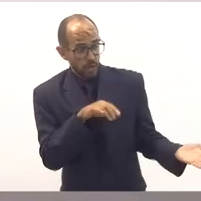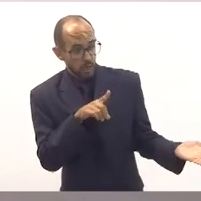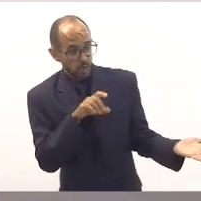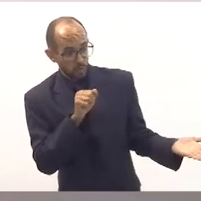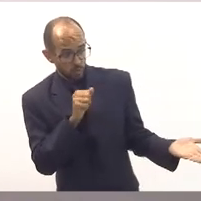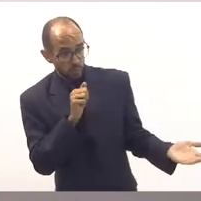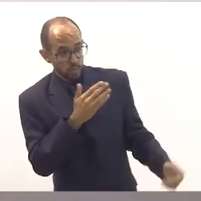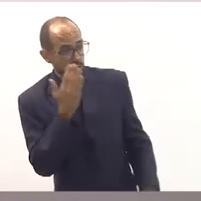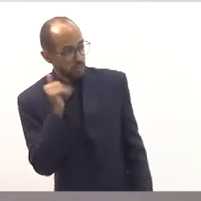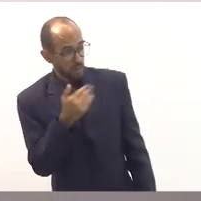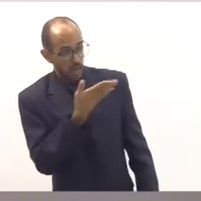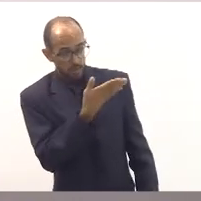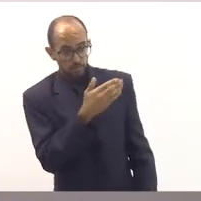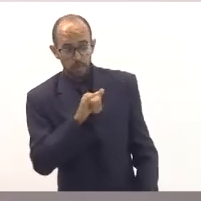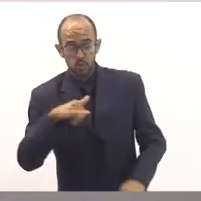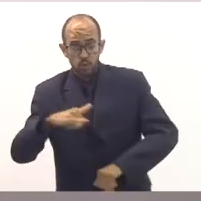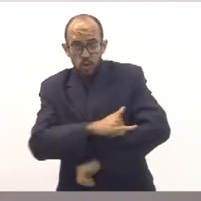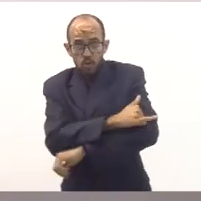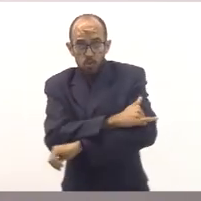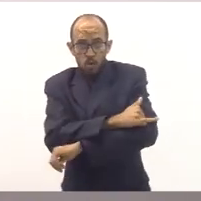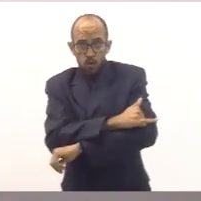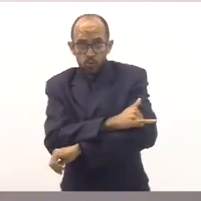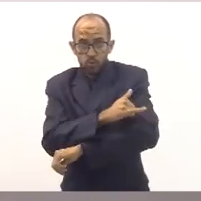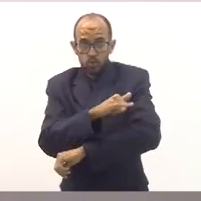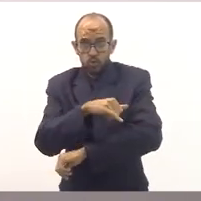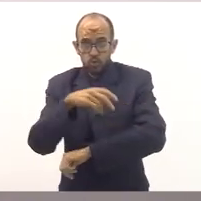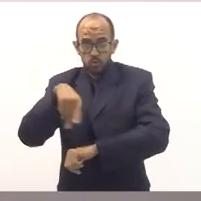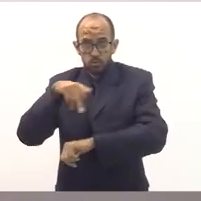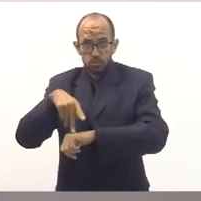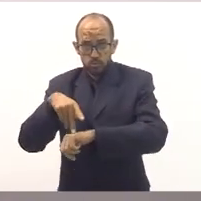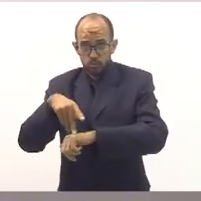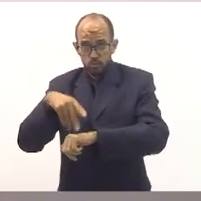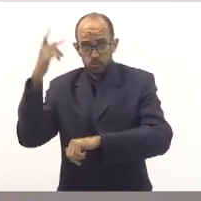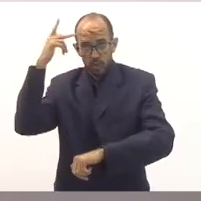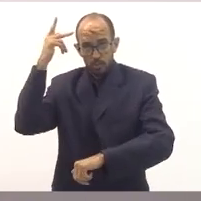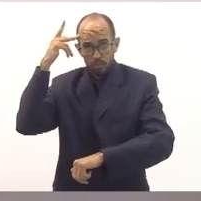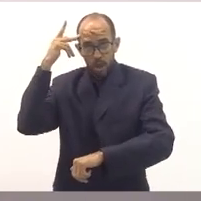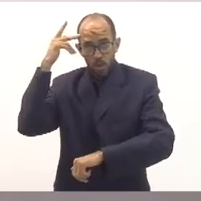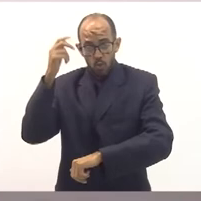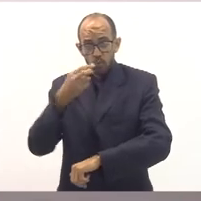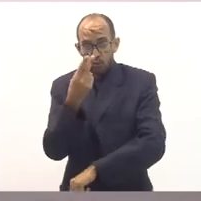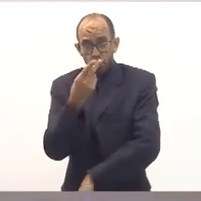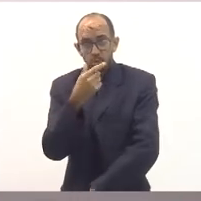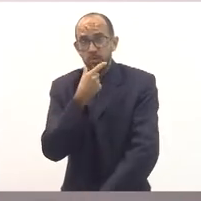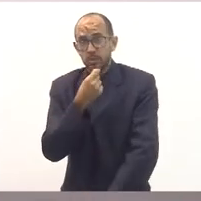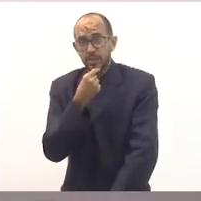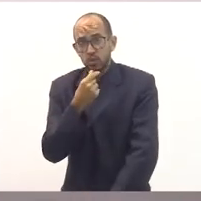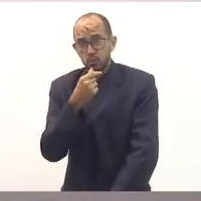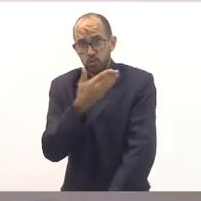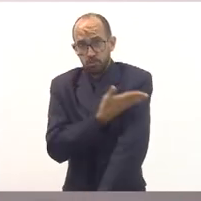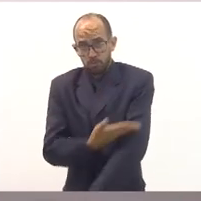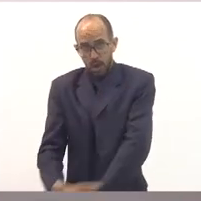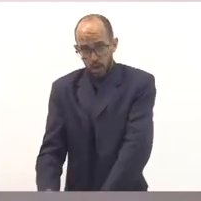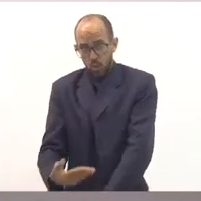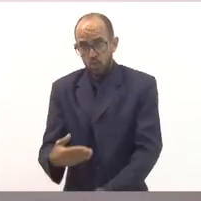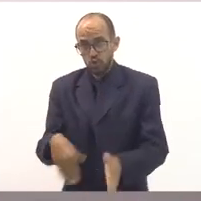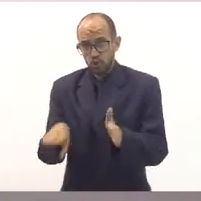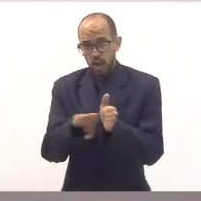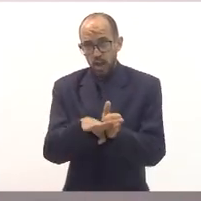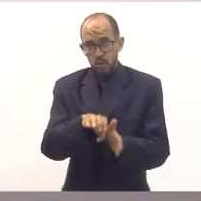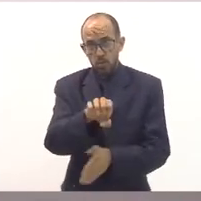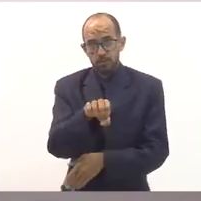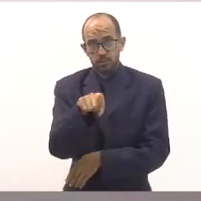2014 ela no Aeroporto Internacional de São Paulo que dois meninos brancos mula chegaram com o Êxtase